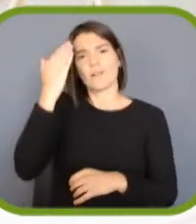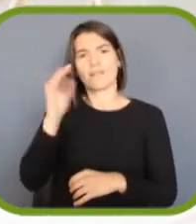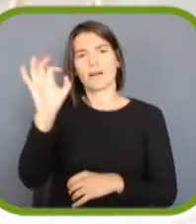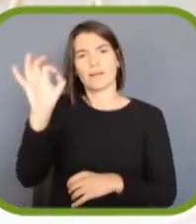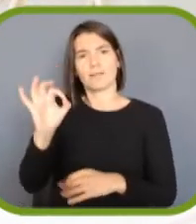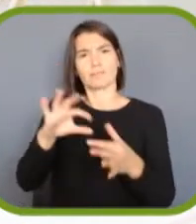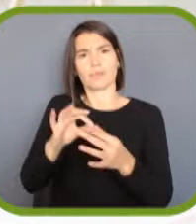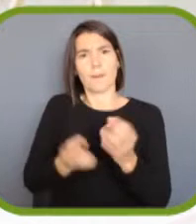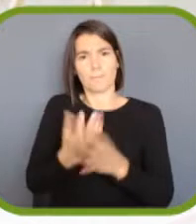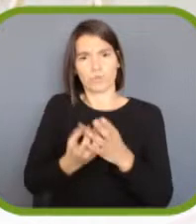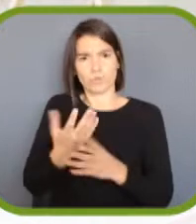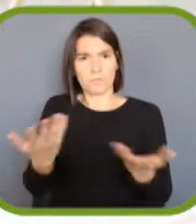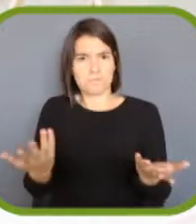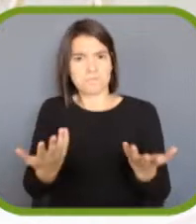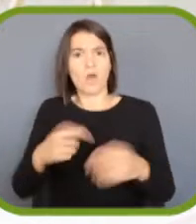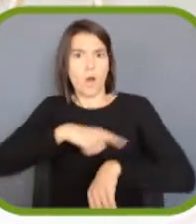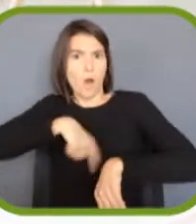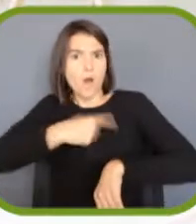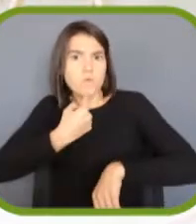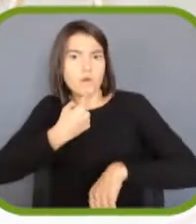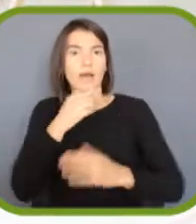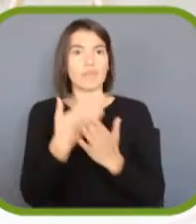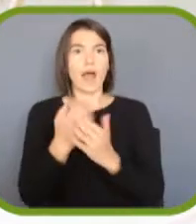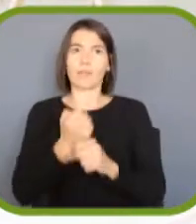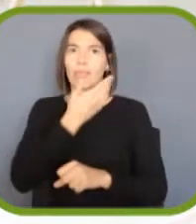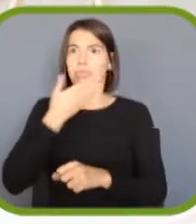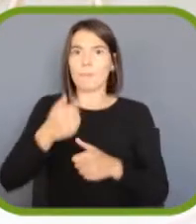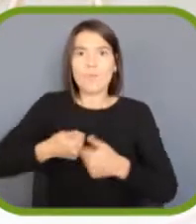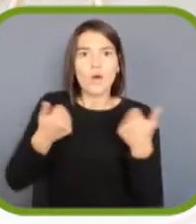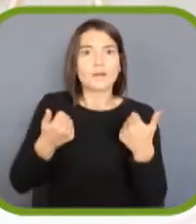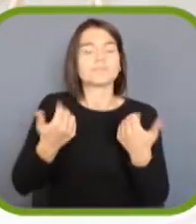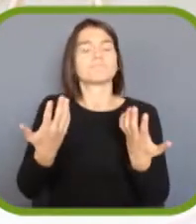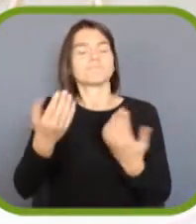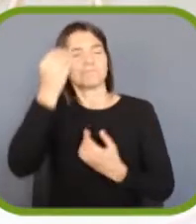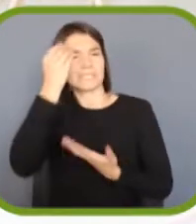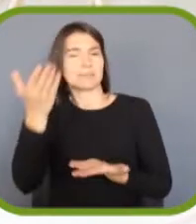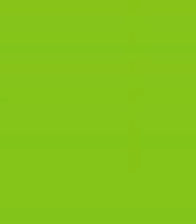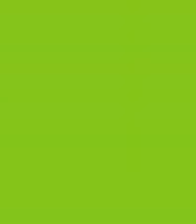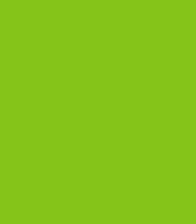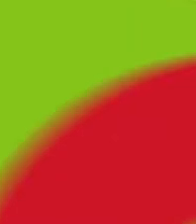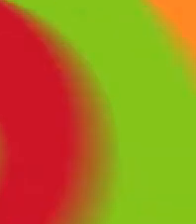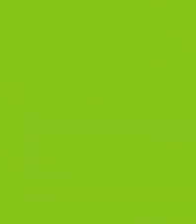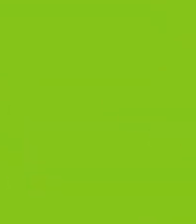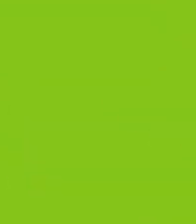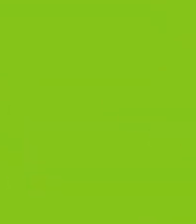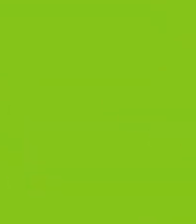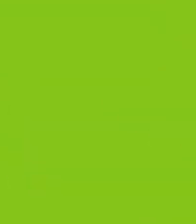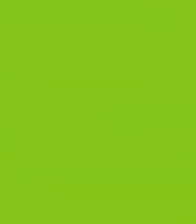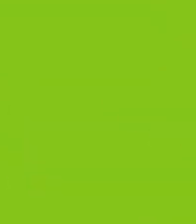relacionados com a produtividade? Será que o maior número de horas significa maior eficiência? Vamos descobrir.